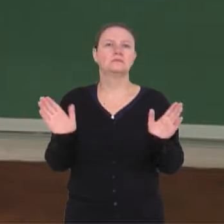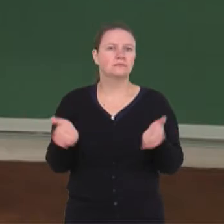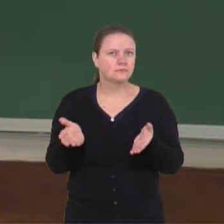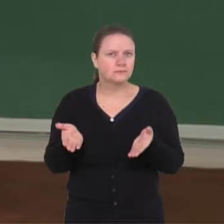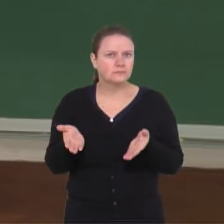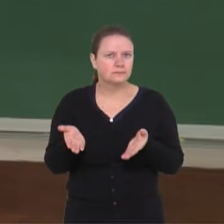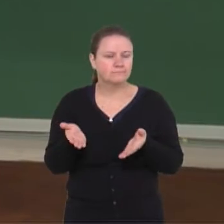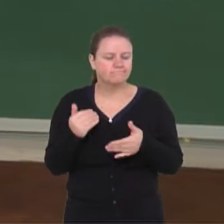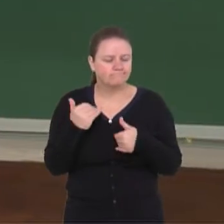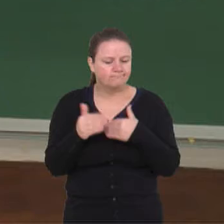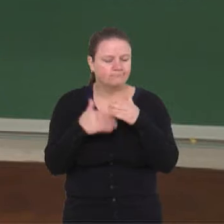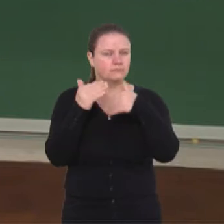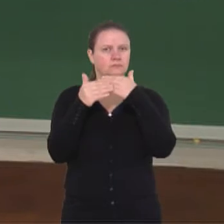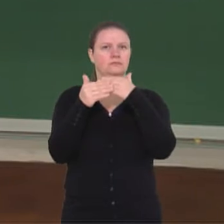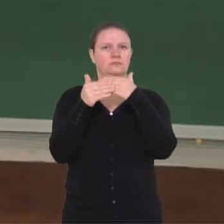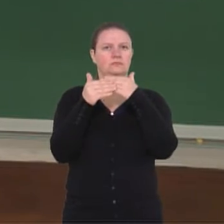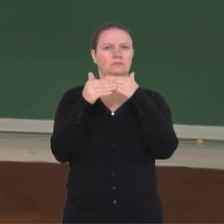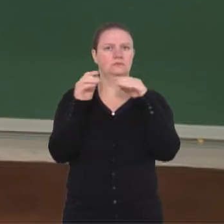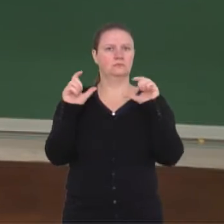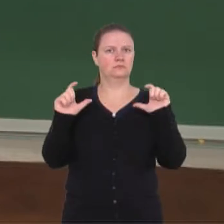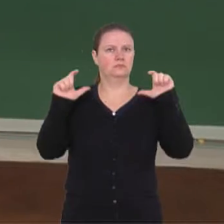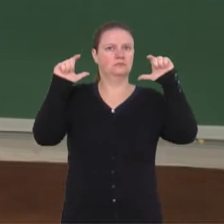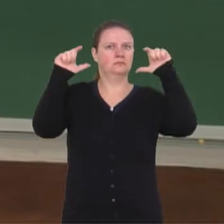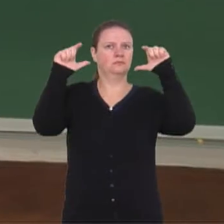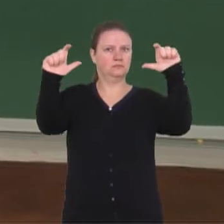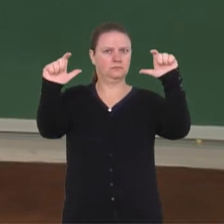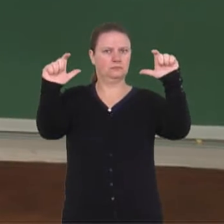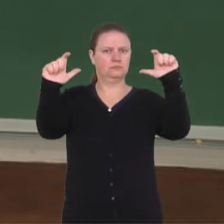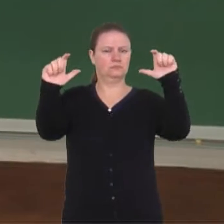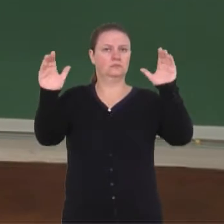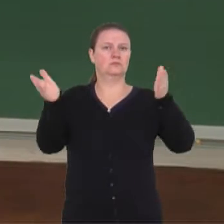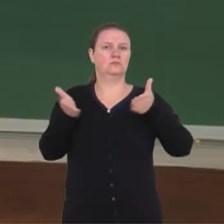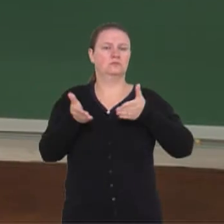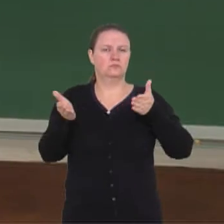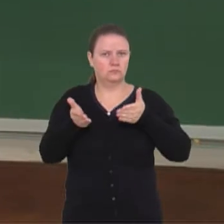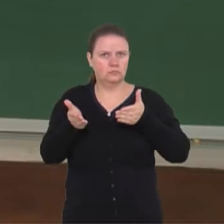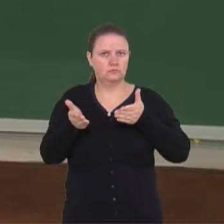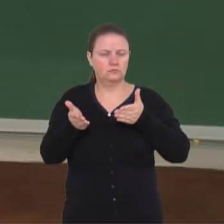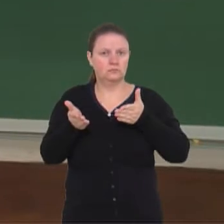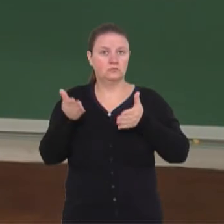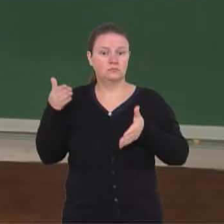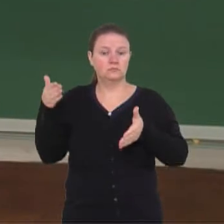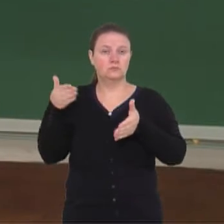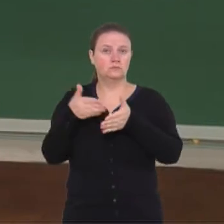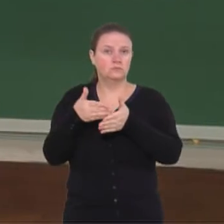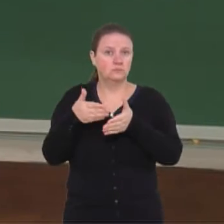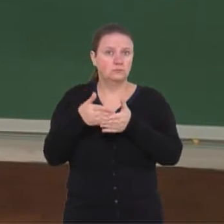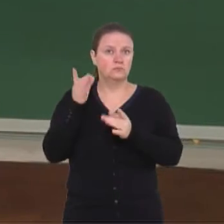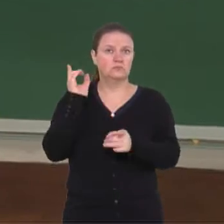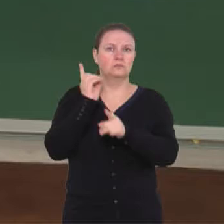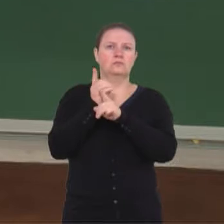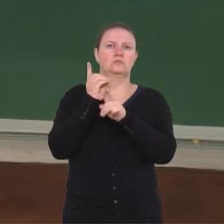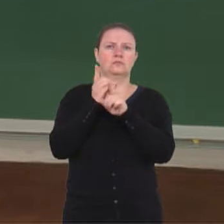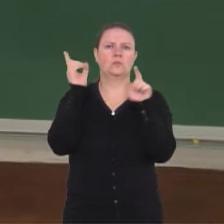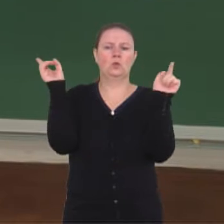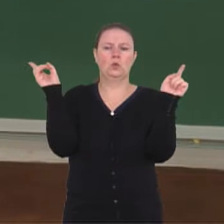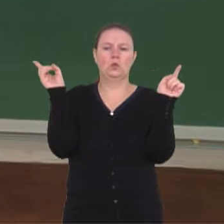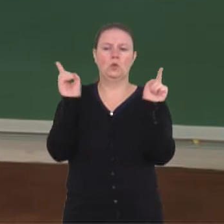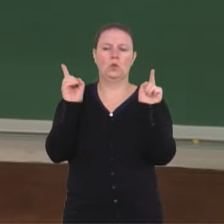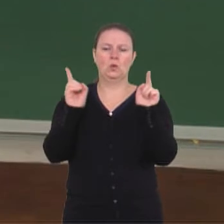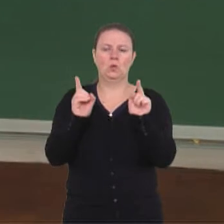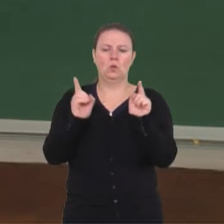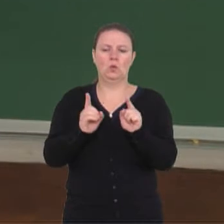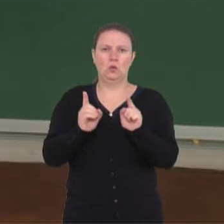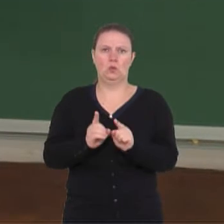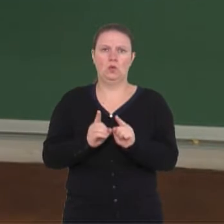aprimorar essa equação, ou ir à frente com ela, ou resolvê-la até que chegue na menor expressão possível, usando seu conhecimento